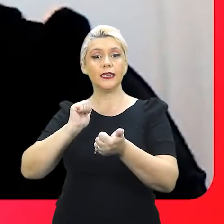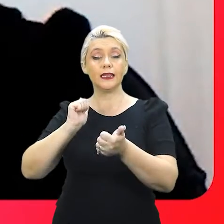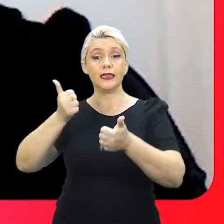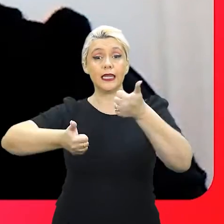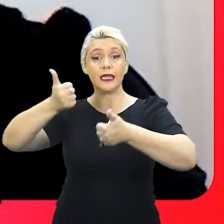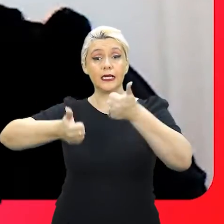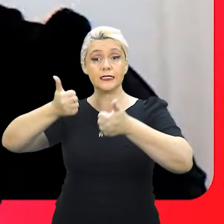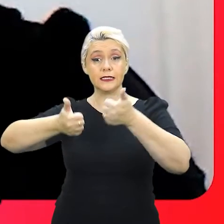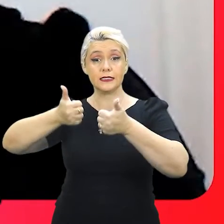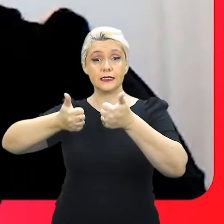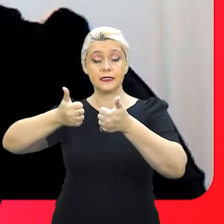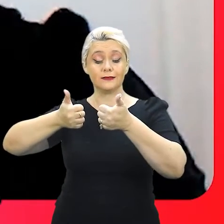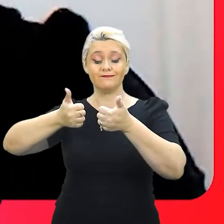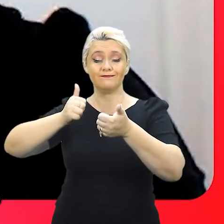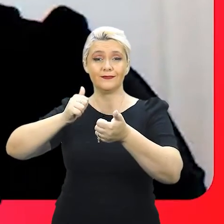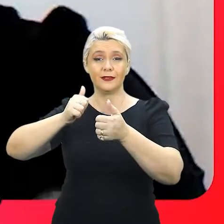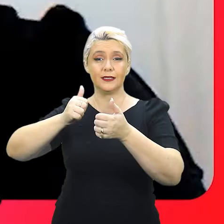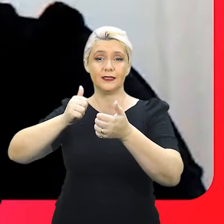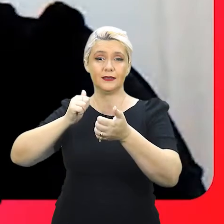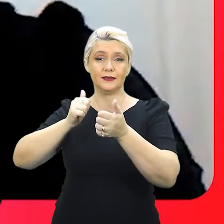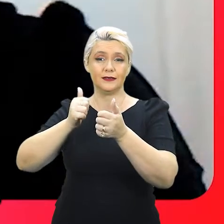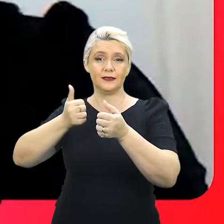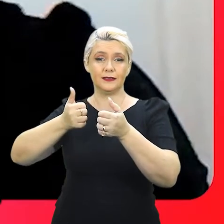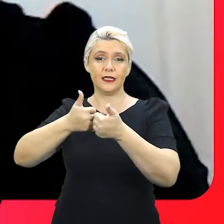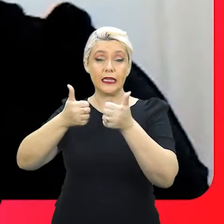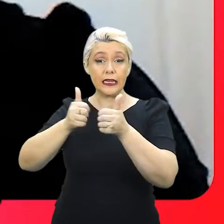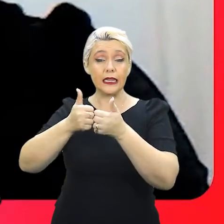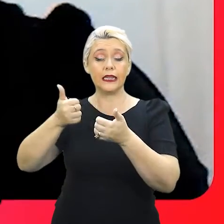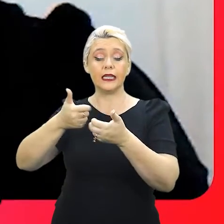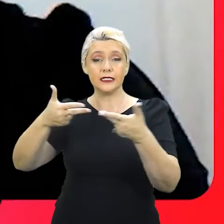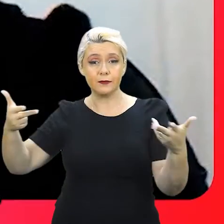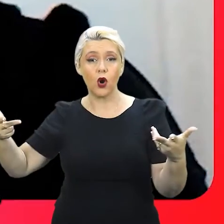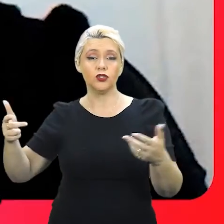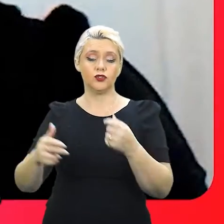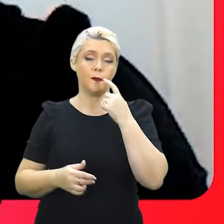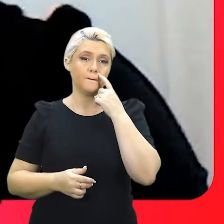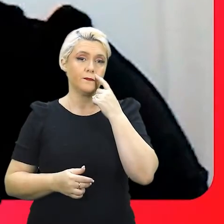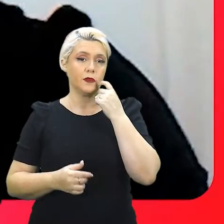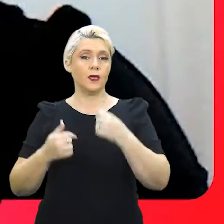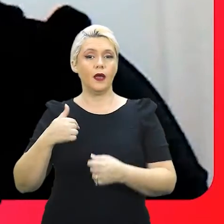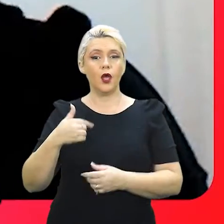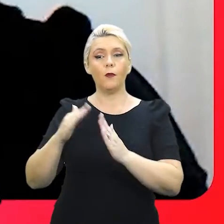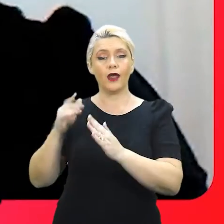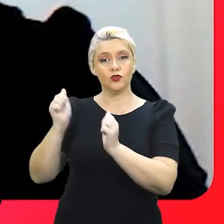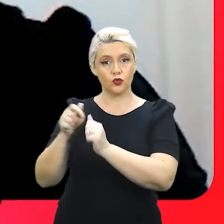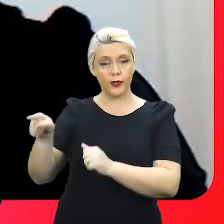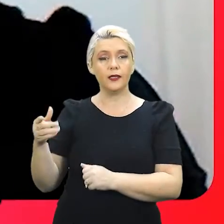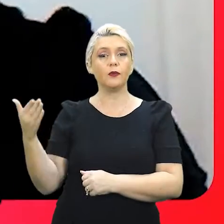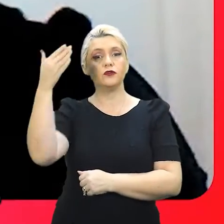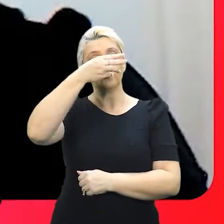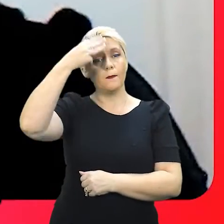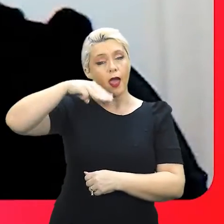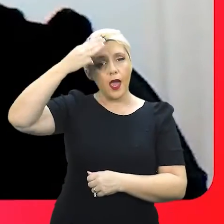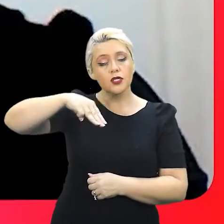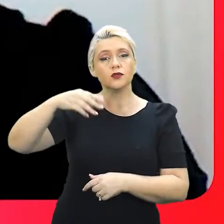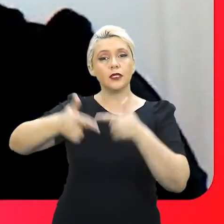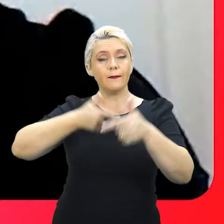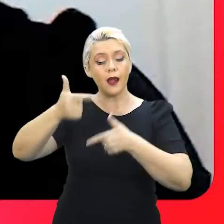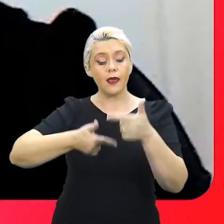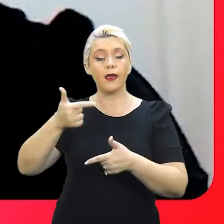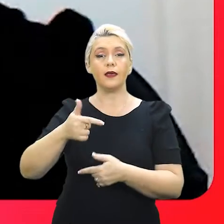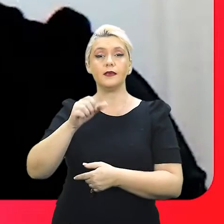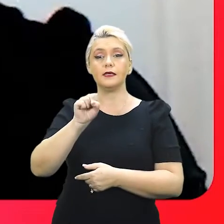no SBT. Eu morava na casa dele e fiz a Copa de 86 no México, o SBT Record, com o Silvio Luiz, com o